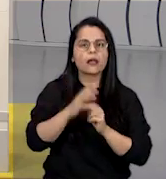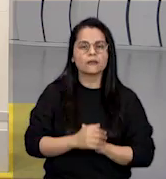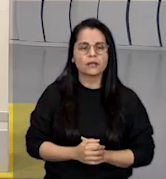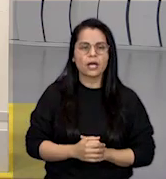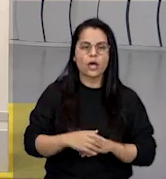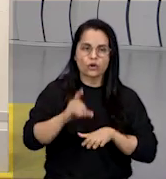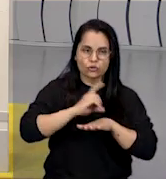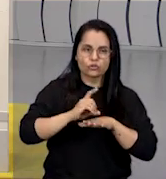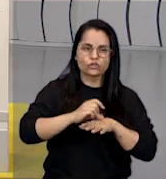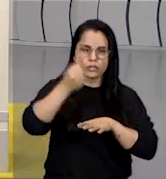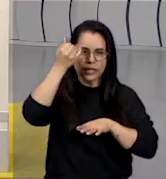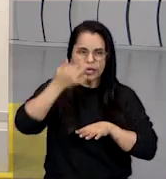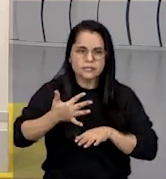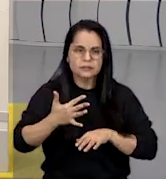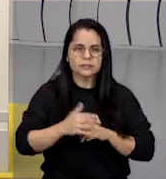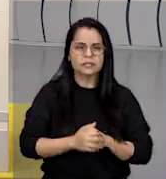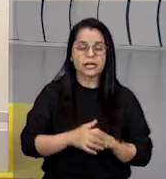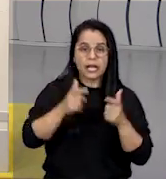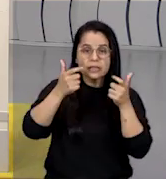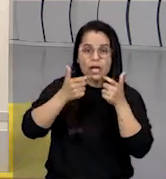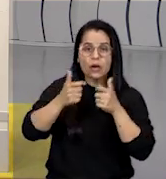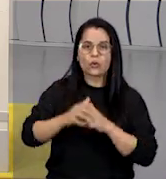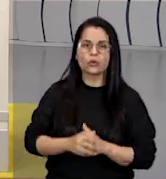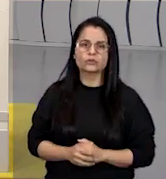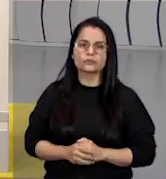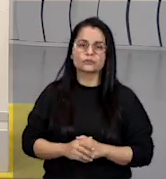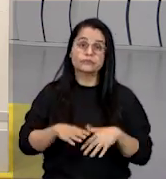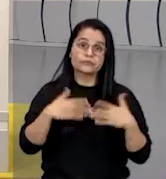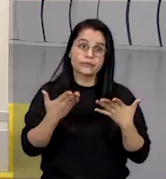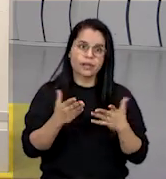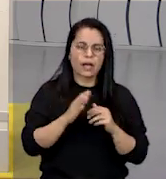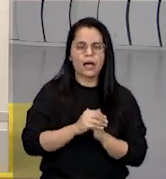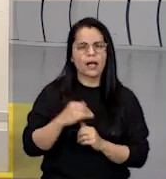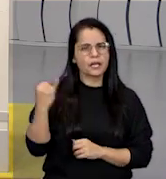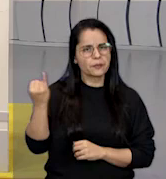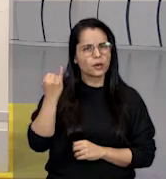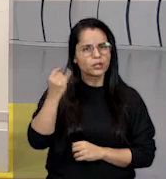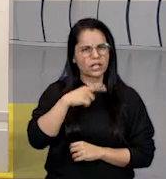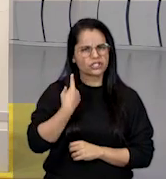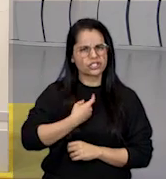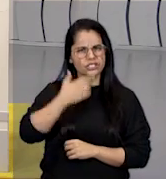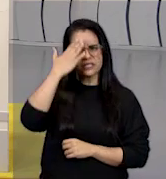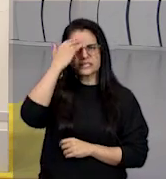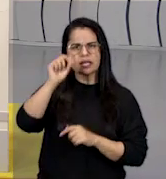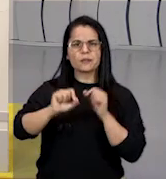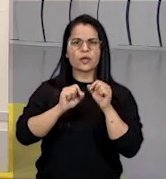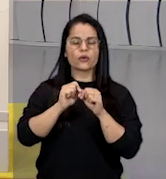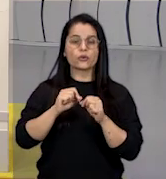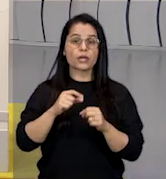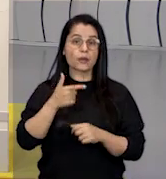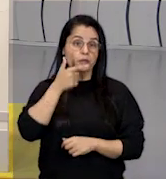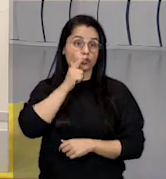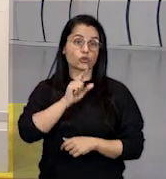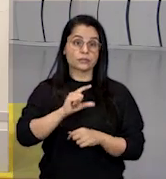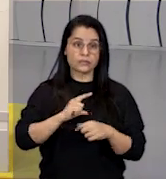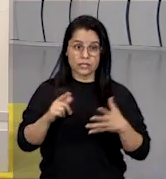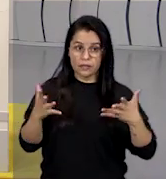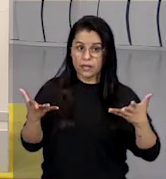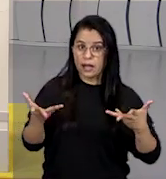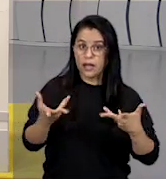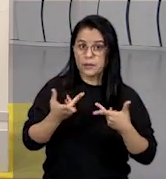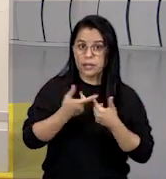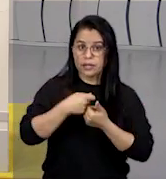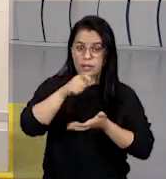dizer para você de onde que essa palavra veio. Isso é muito importante a gente saber, até para poder a gente ter habilidade